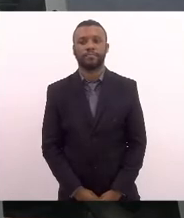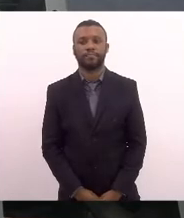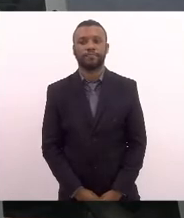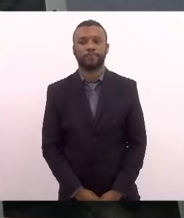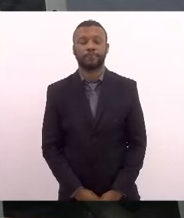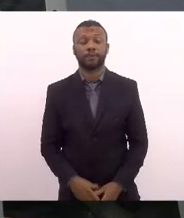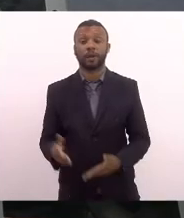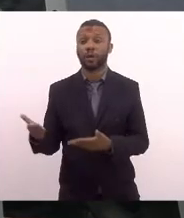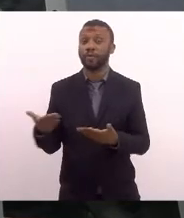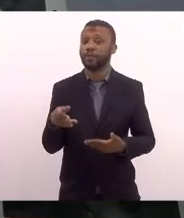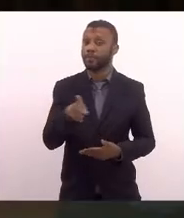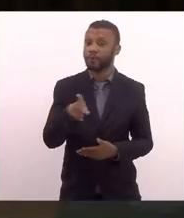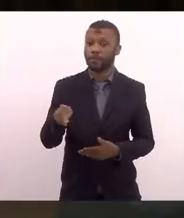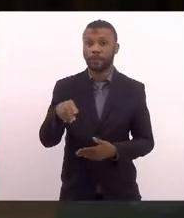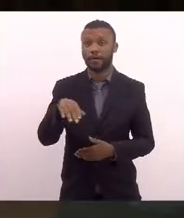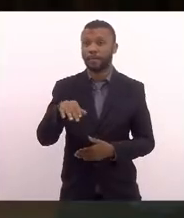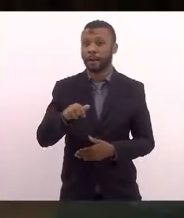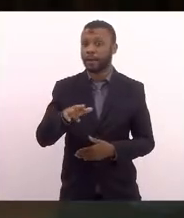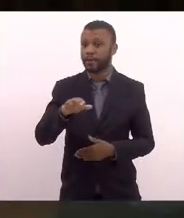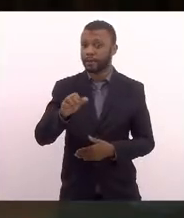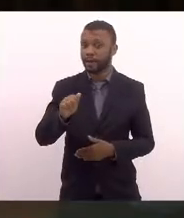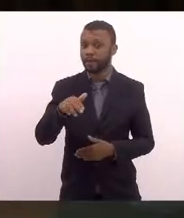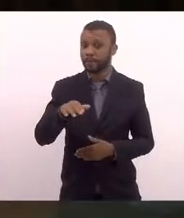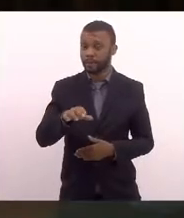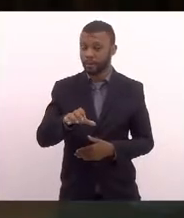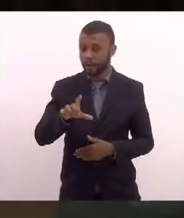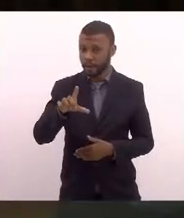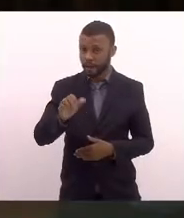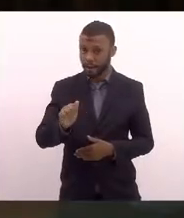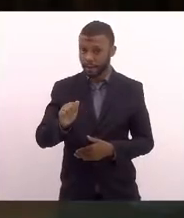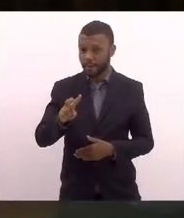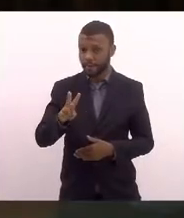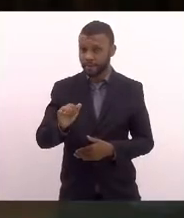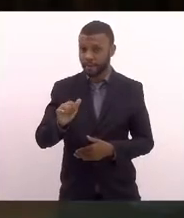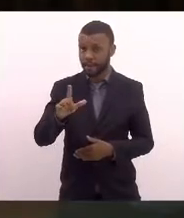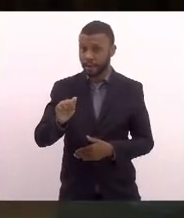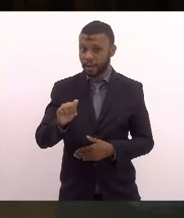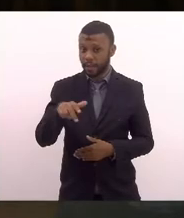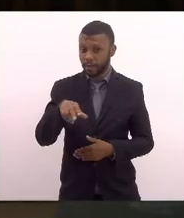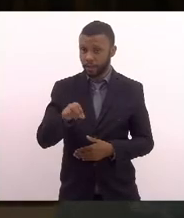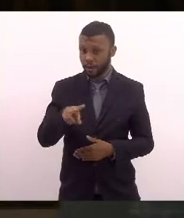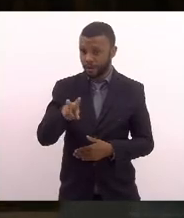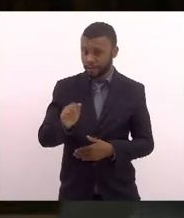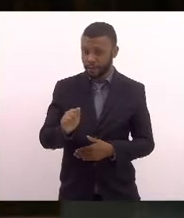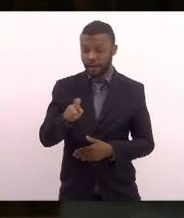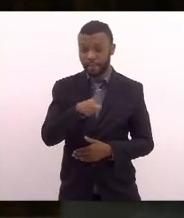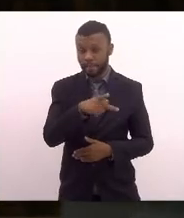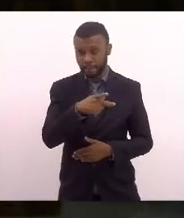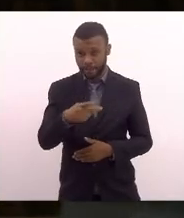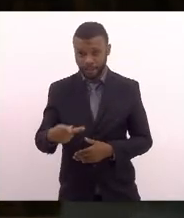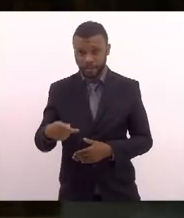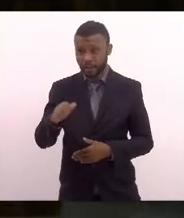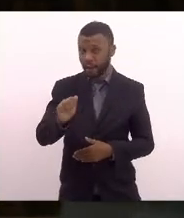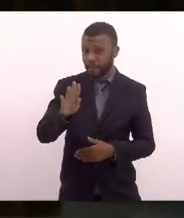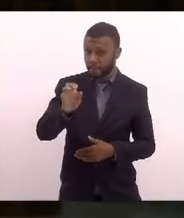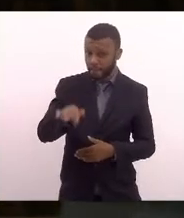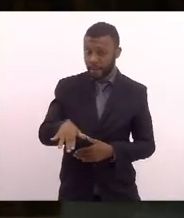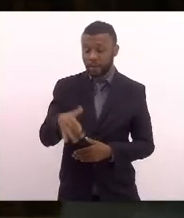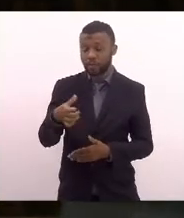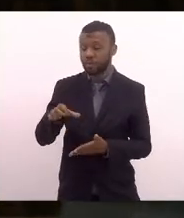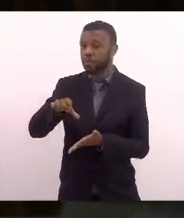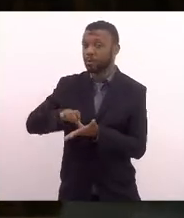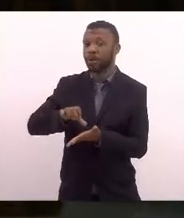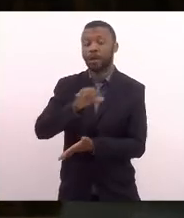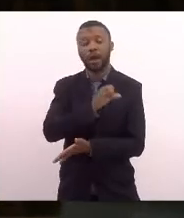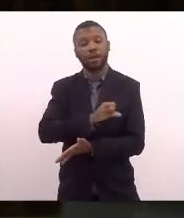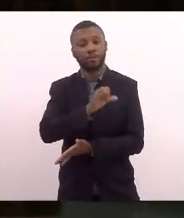Convido a professora Maria Manuela Villanova Cardoso, presidente da ABEM Seção RJ, a coordenadora